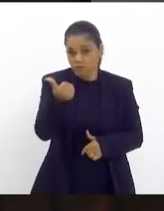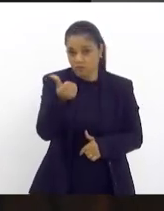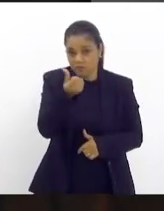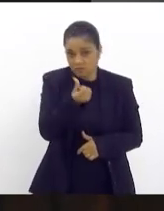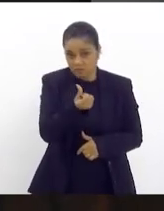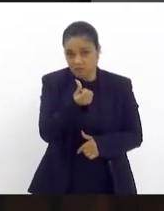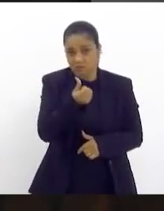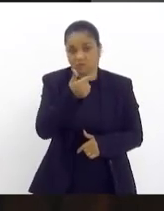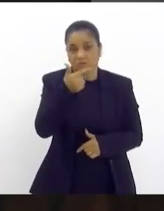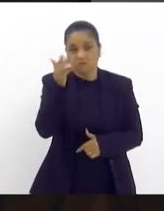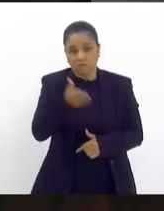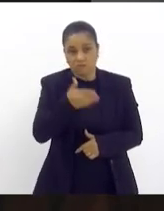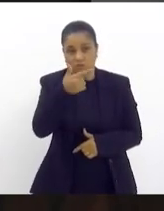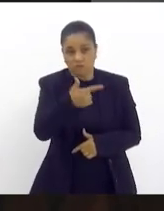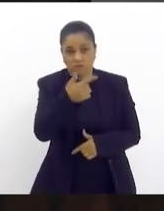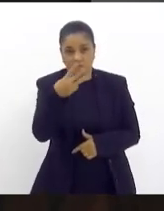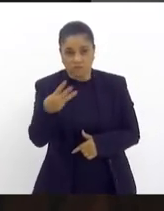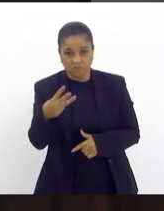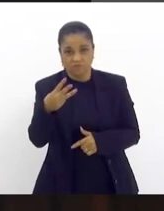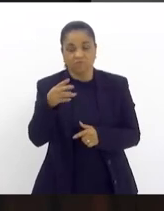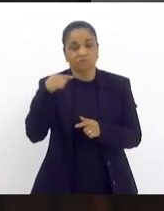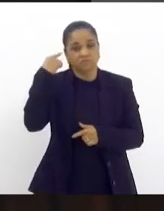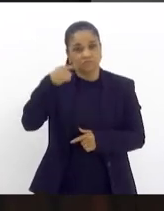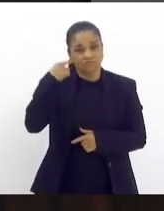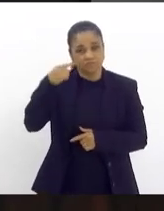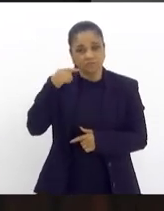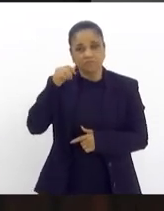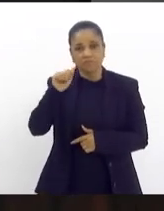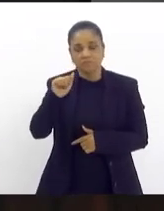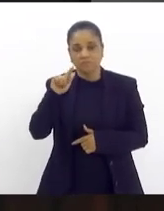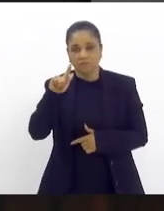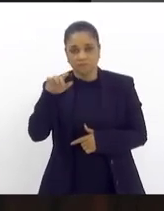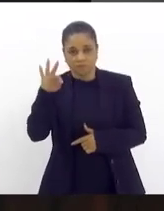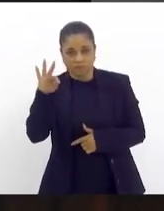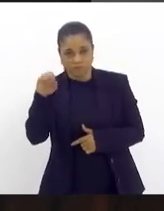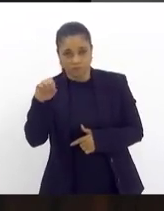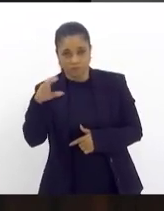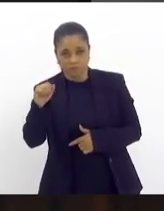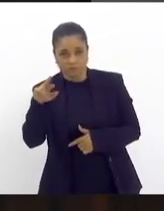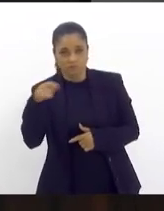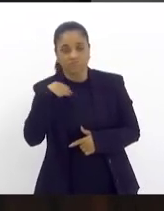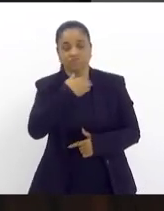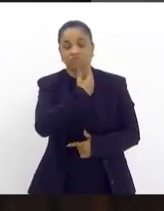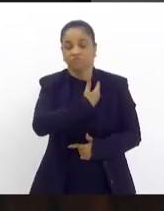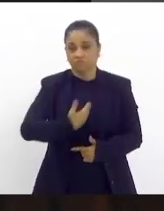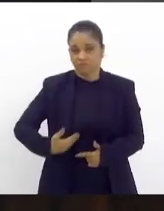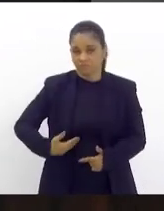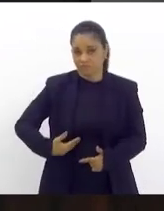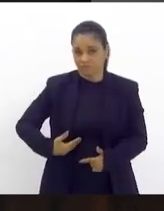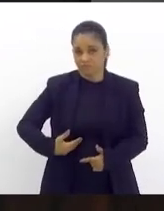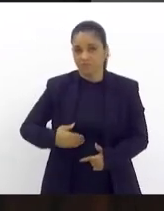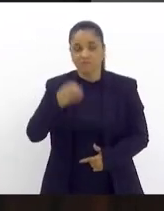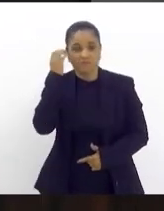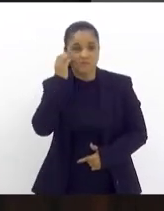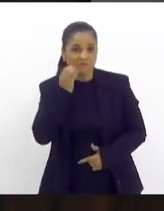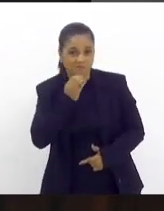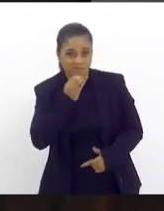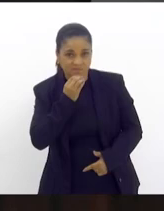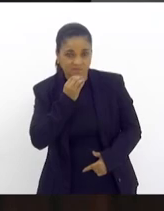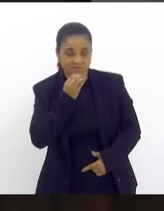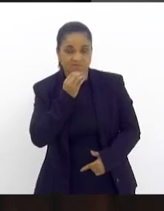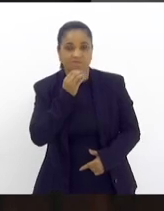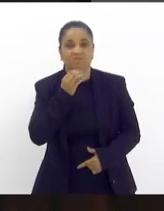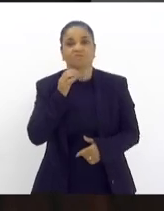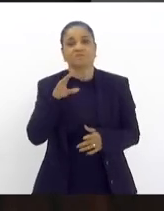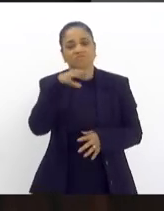de 2023, de autoria do deputado Elton Cristo, que solicita ao excelentíssimo senhor governador do Estado do Rio de Janeiro, senhor Cláudio Castro, a